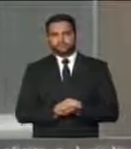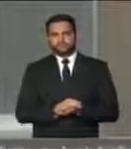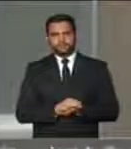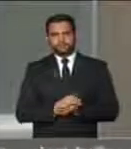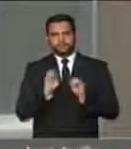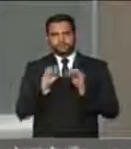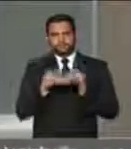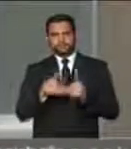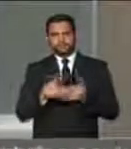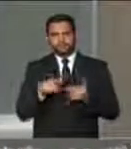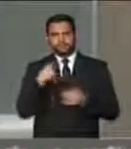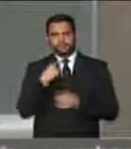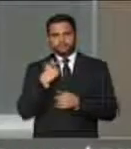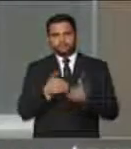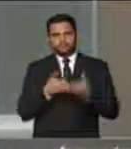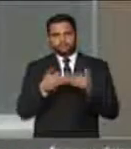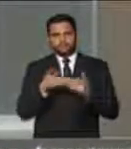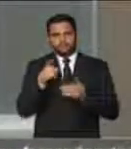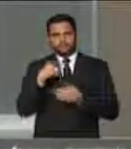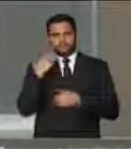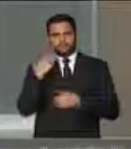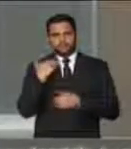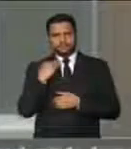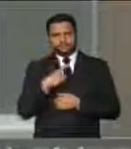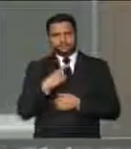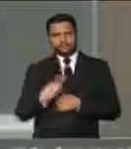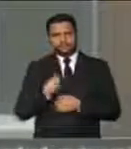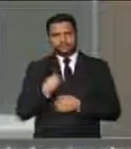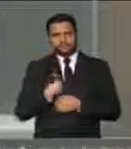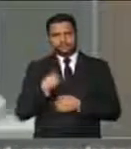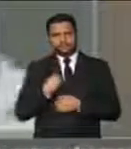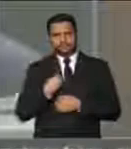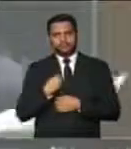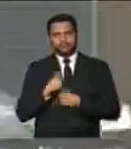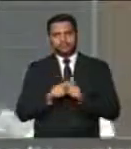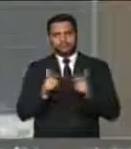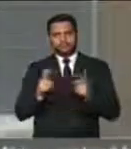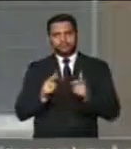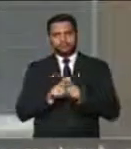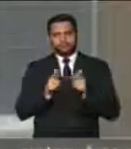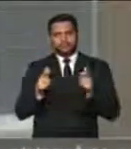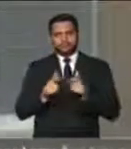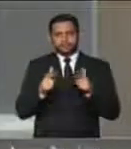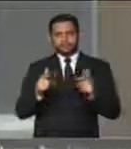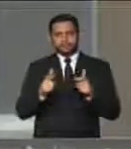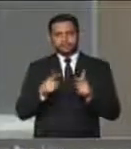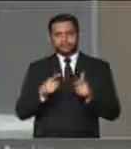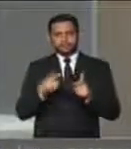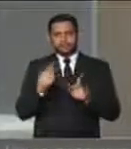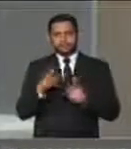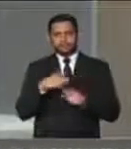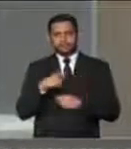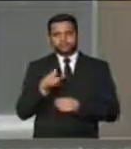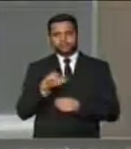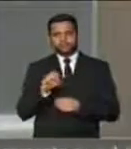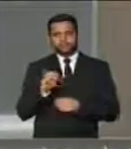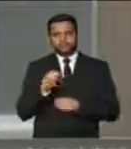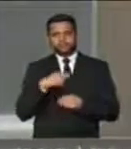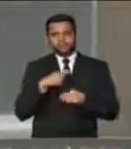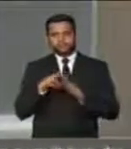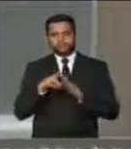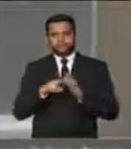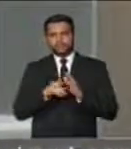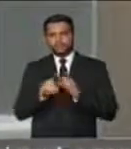para concluir, deputado, os bancos tiveram aumento e ampliação dos seus lucros. Essa